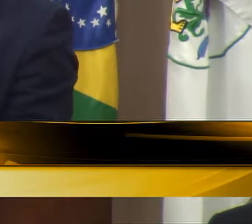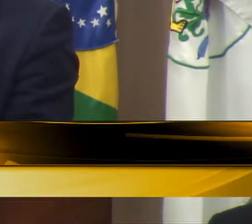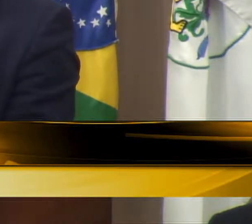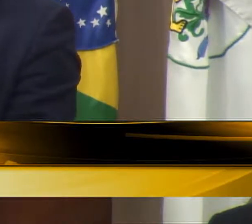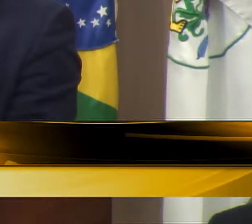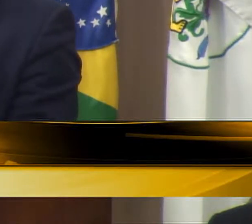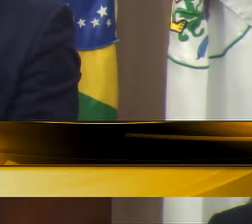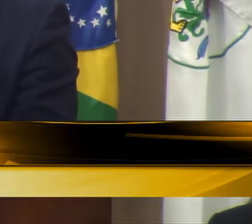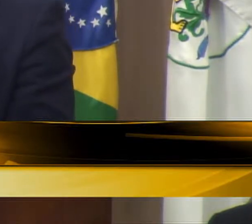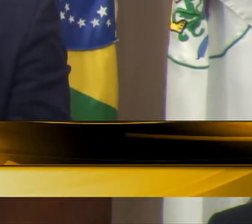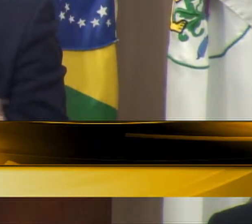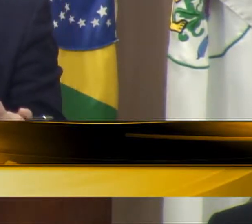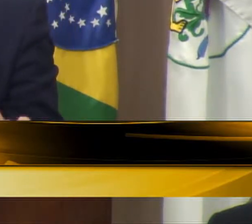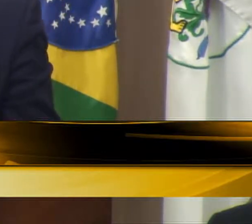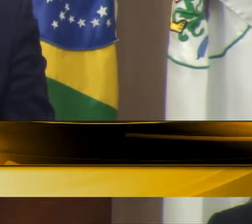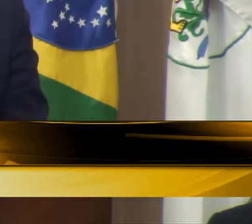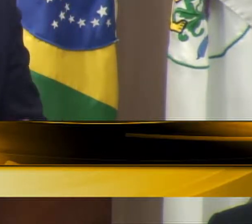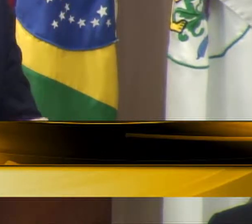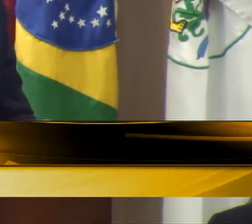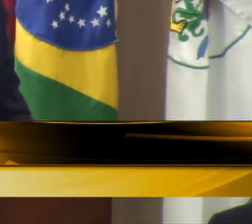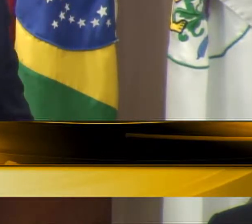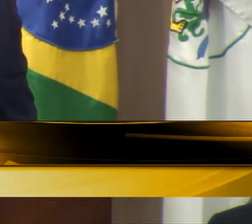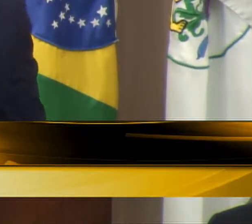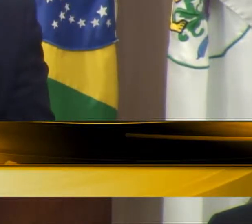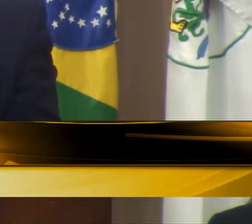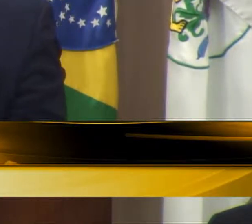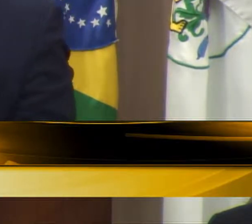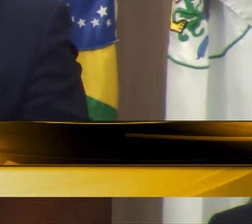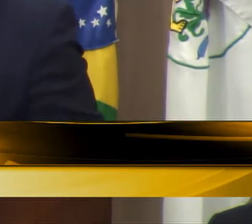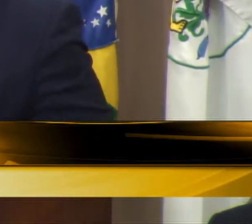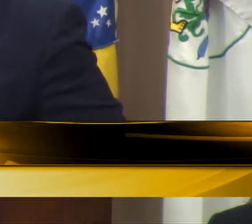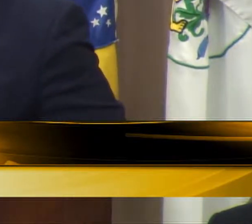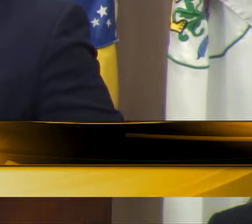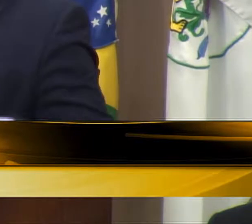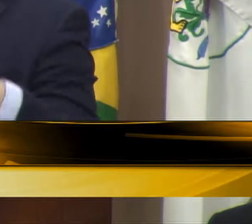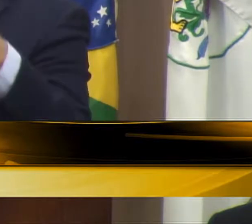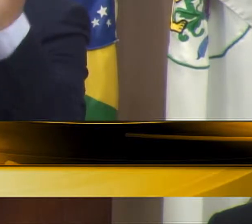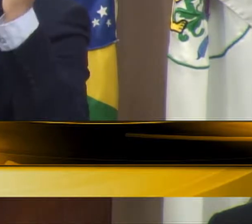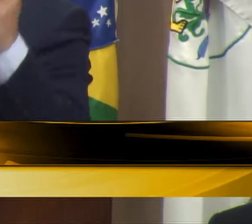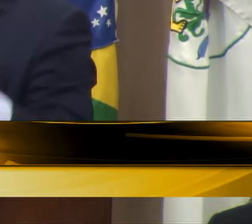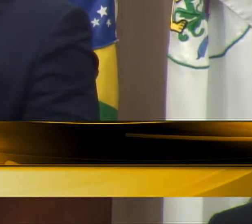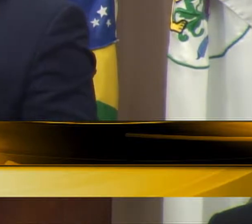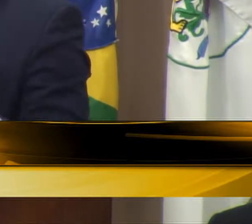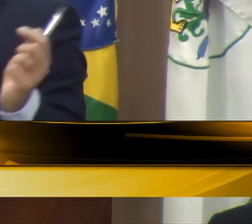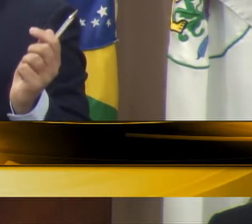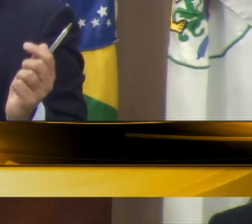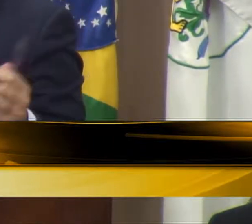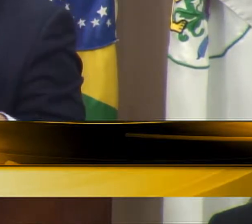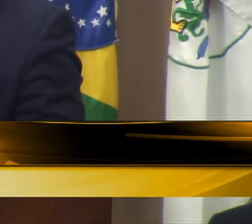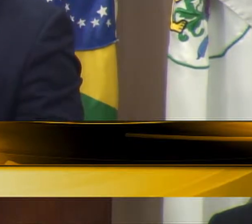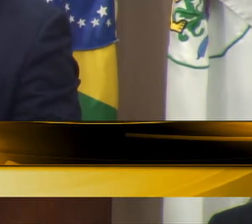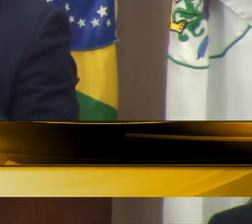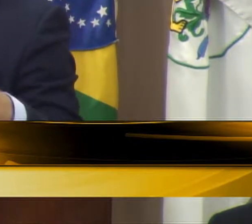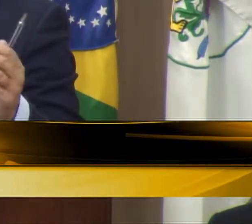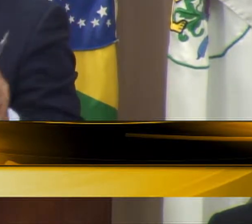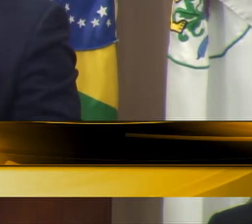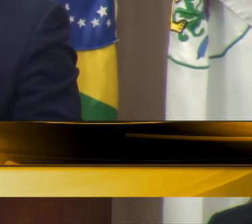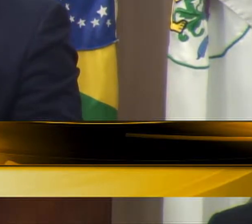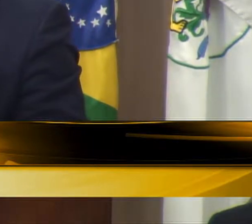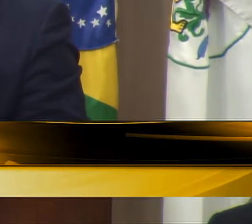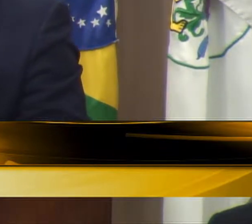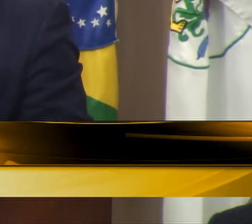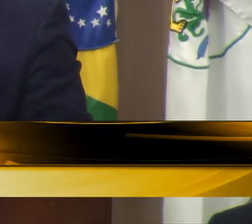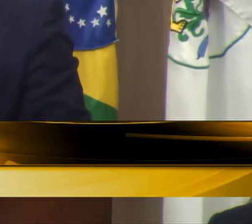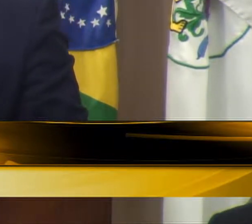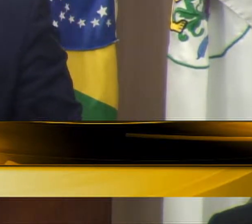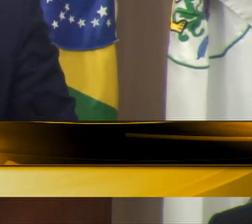da missão dele. Mas as pessoas, imaginam uma pessoa curada, elas espalhavam, saindo dali, já espalhavam para todo mundo. E essas notícias iam se